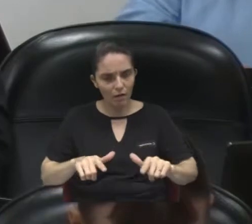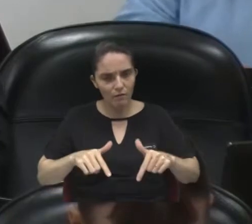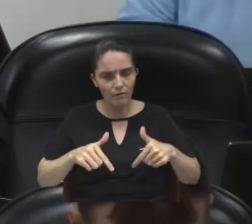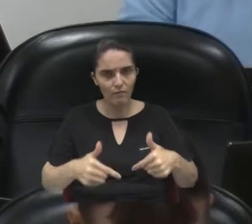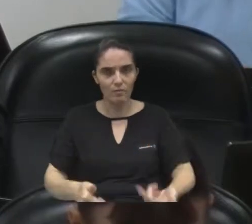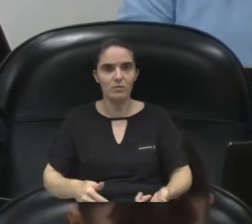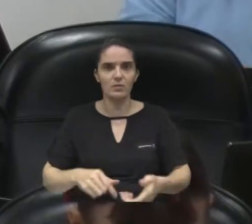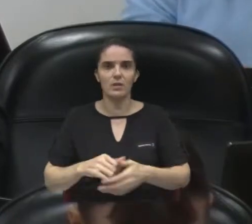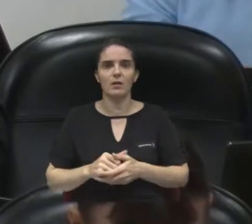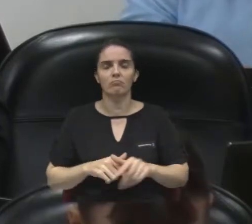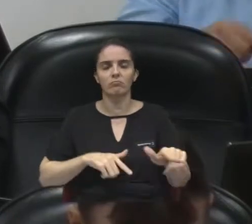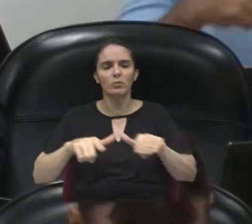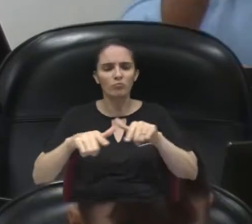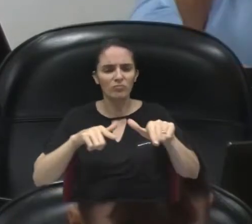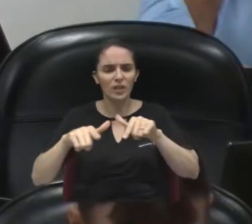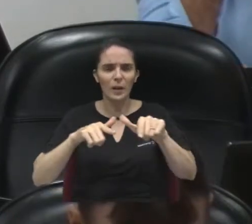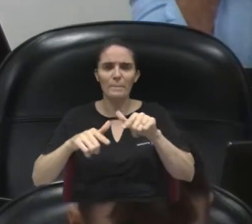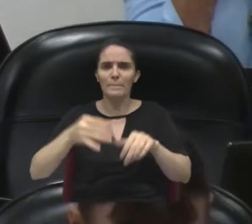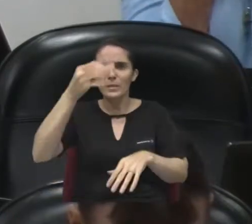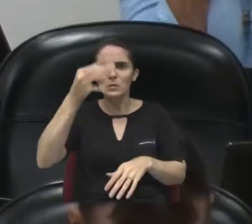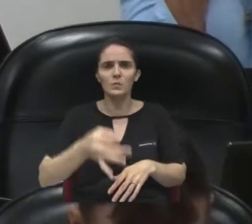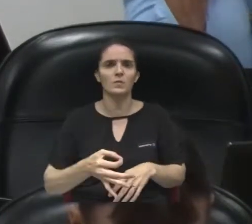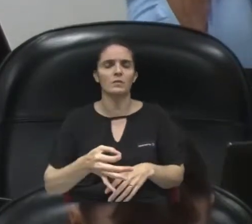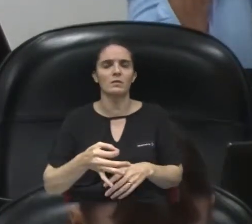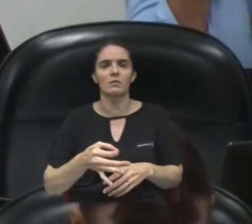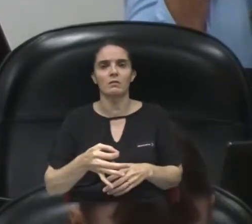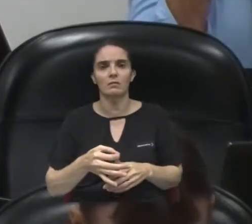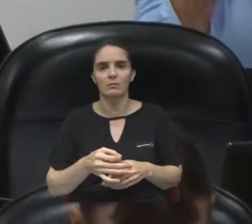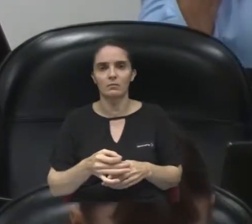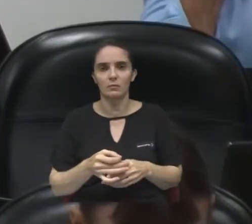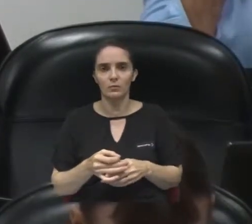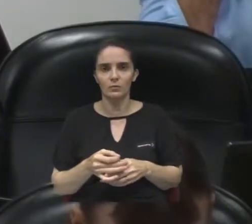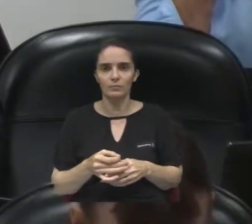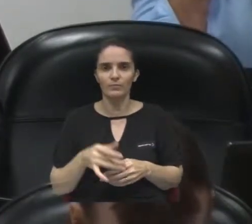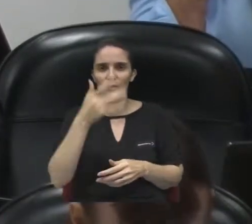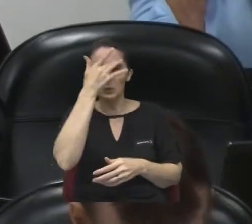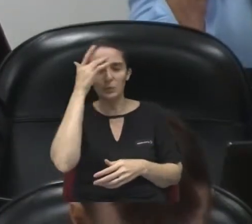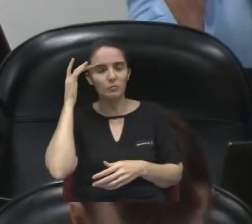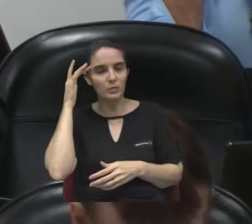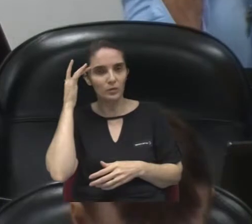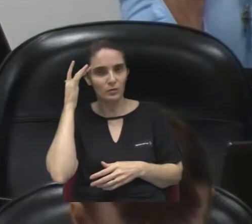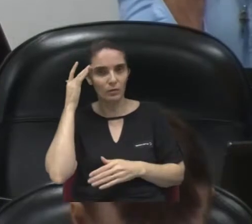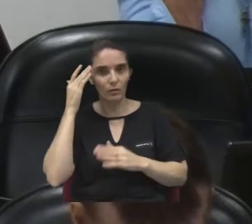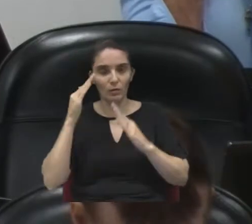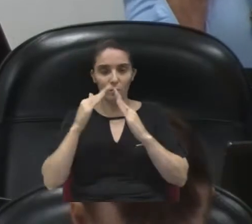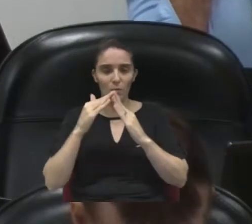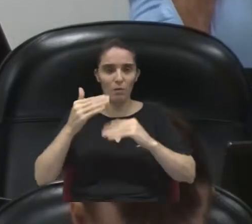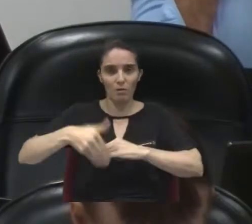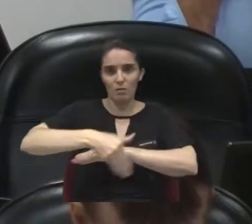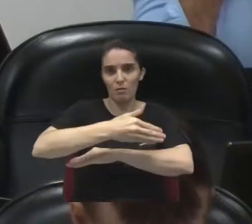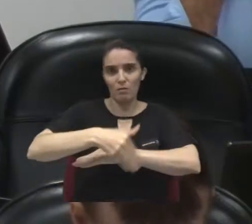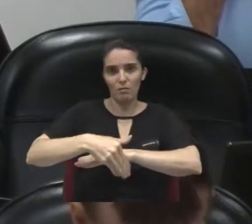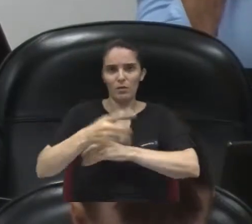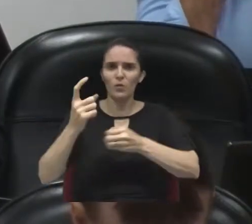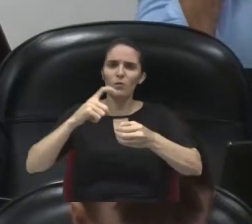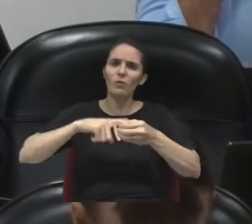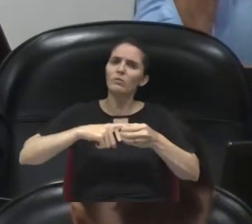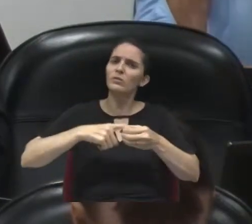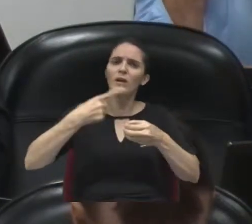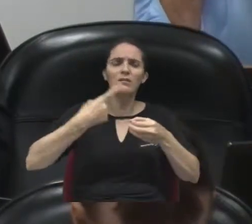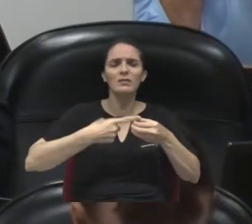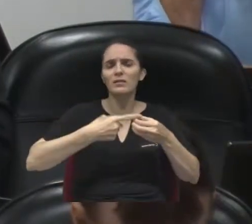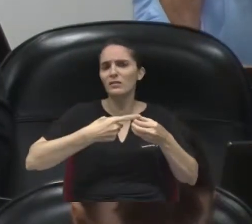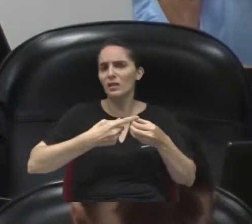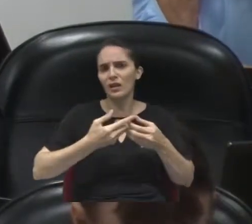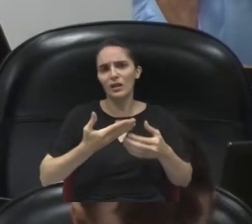haver um trabalho de fazer esses andarilhos que lá estão voltarem para a sua cidade de